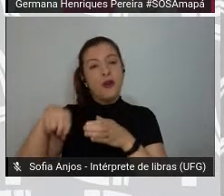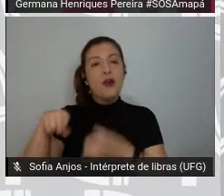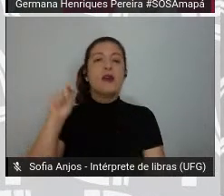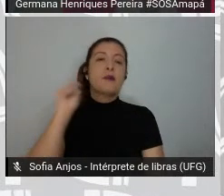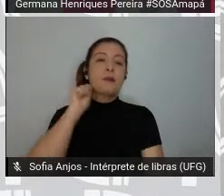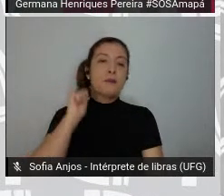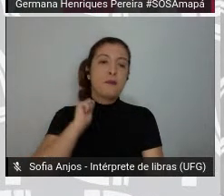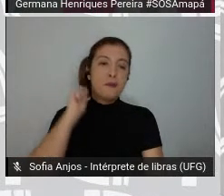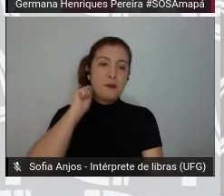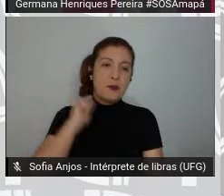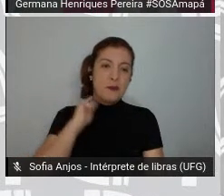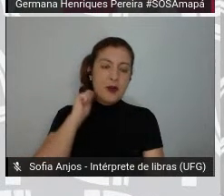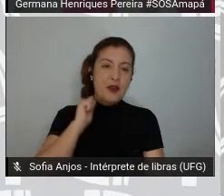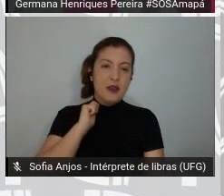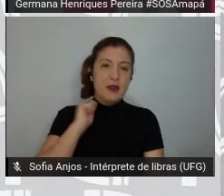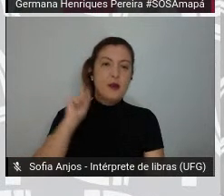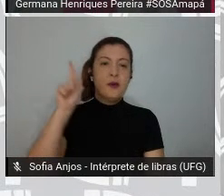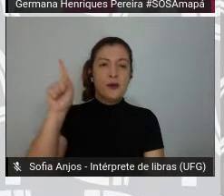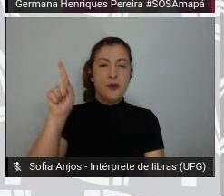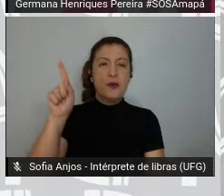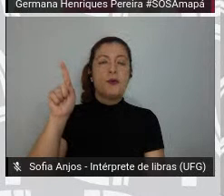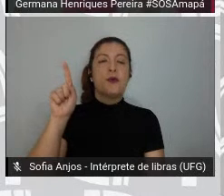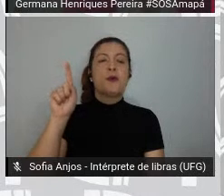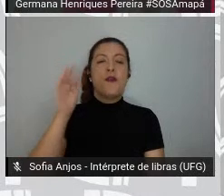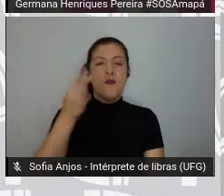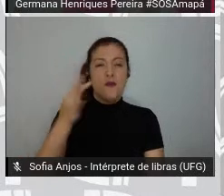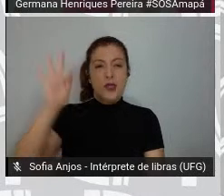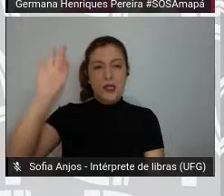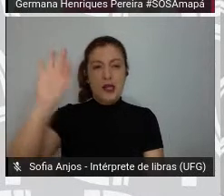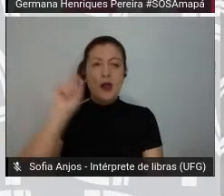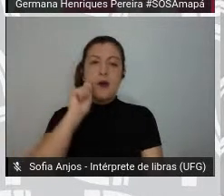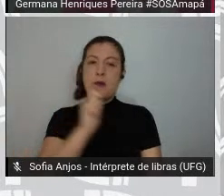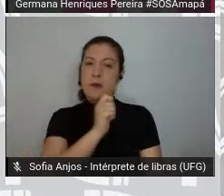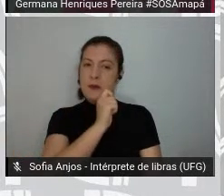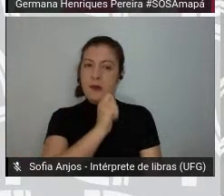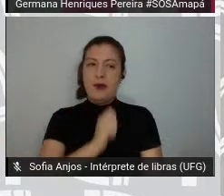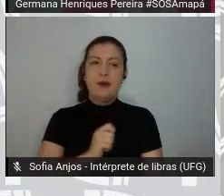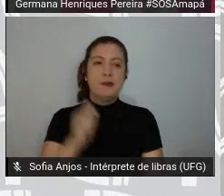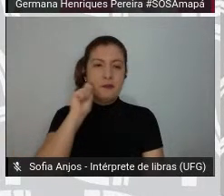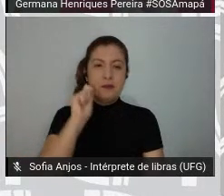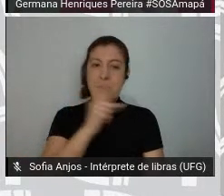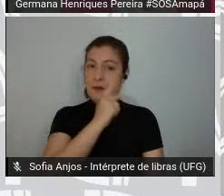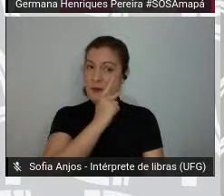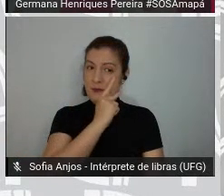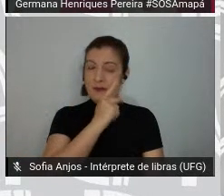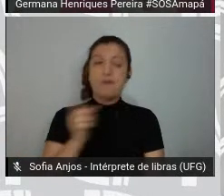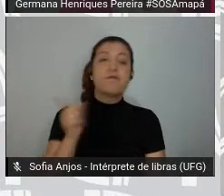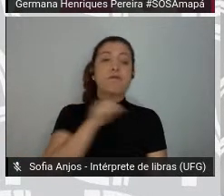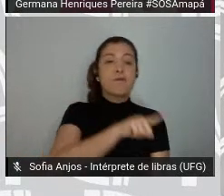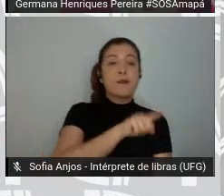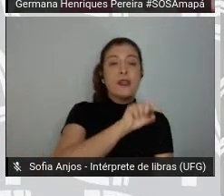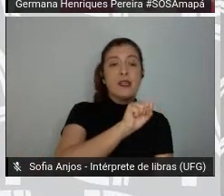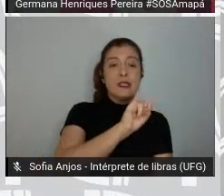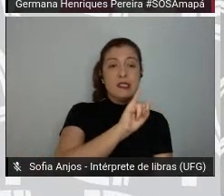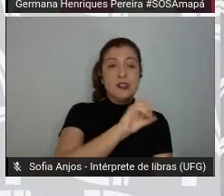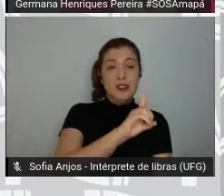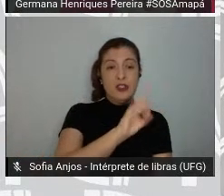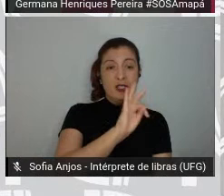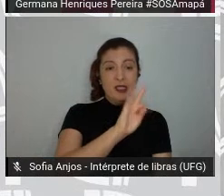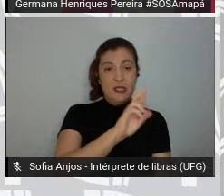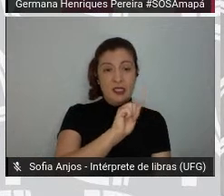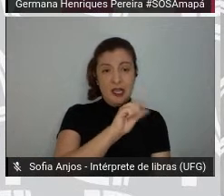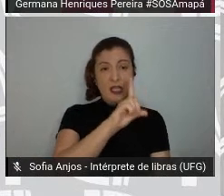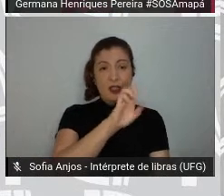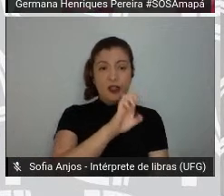do evento anterior, que foi setembro e outubro, né, o CEDITRAD, foi organizado pelo professor Diego Maurício Barbosa, da